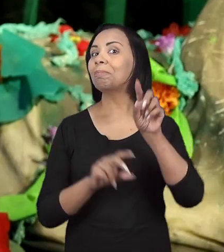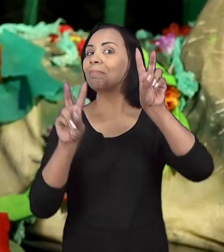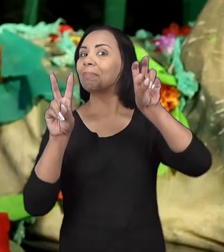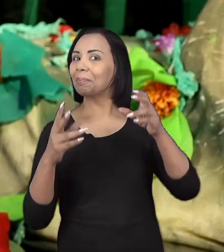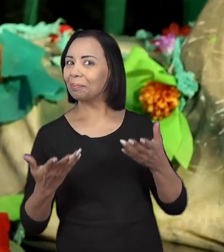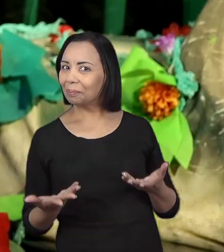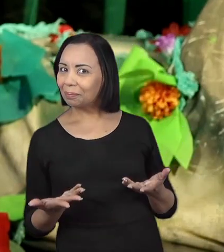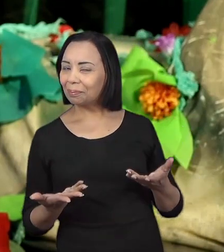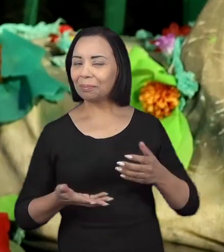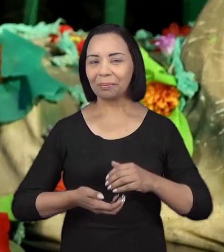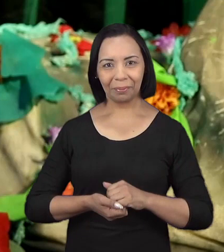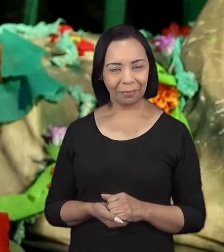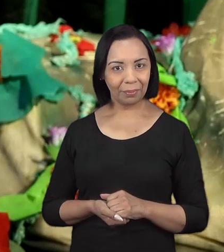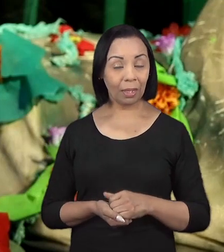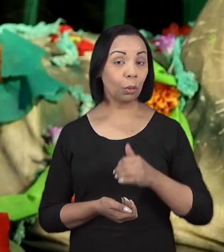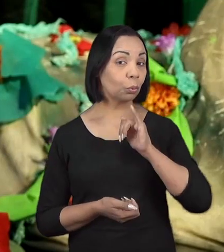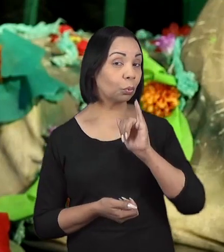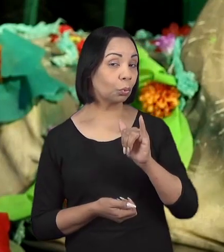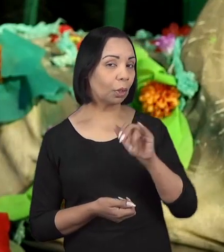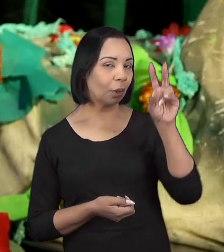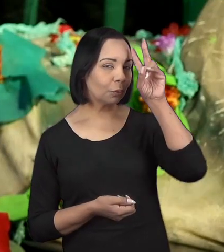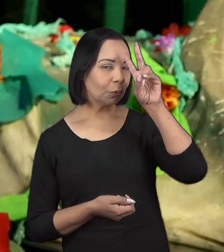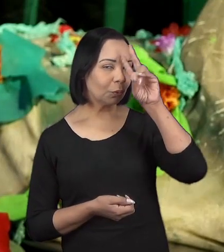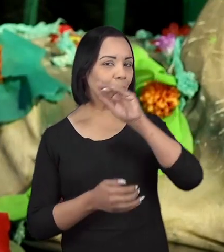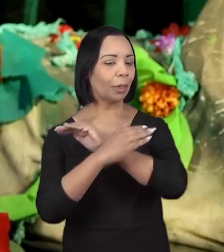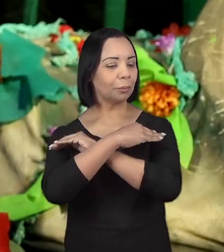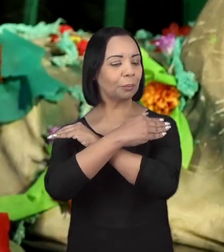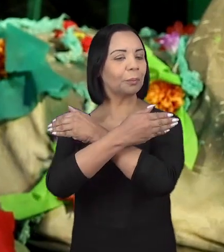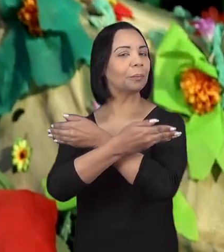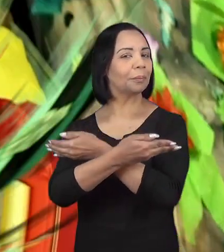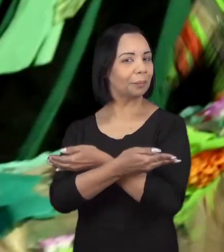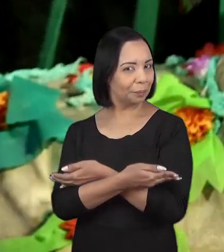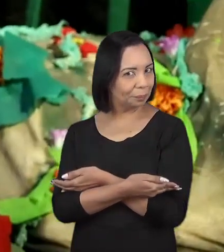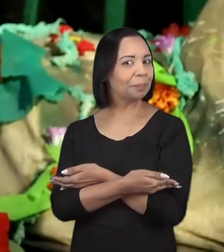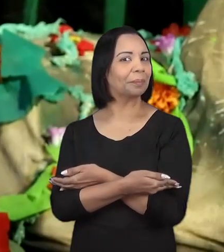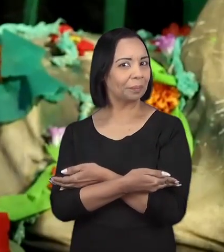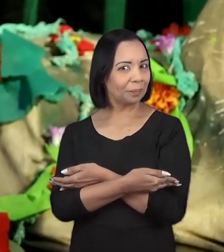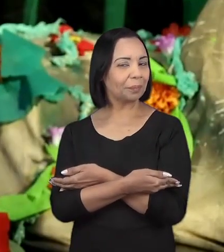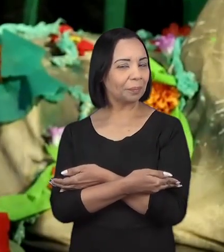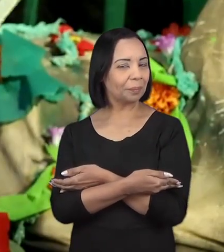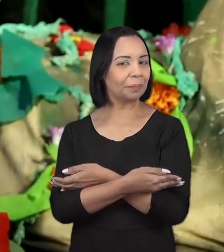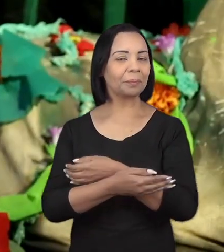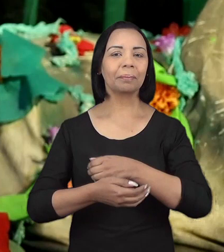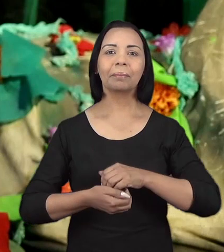história é? Eu vou contar para vocês a história da Branca de Neve.